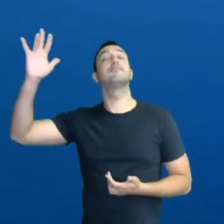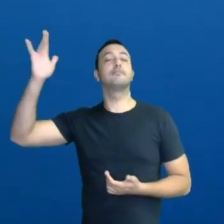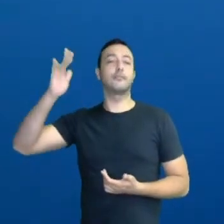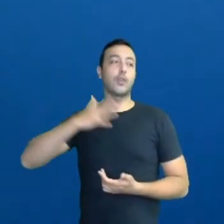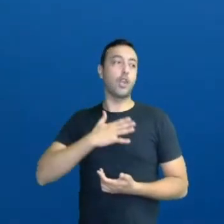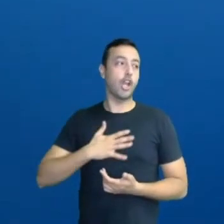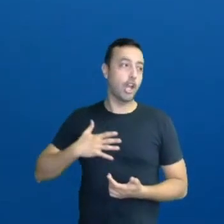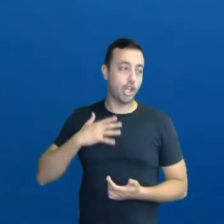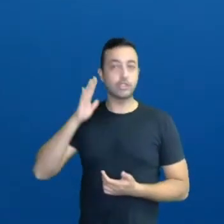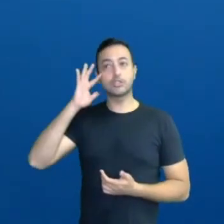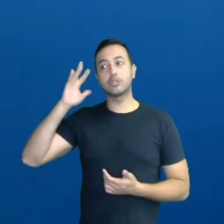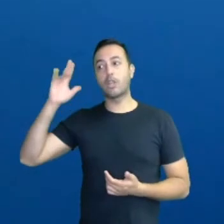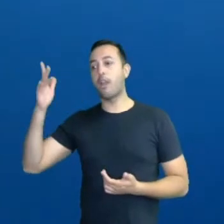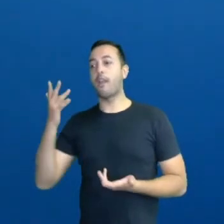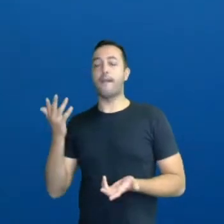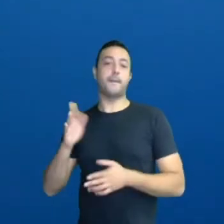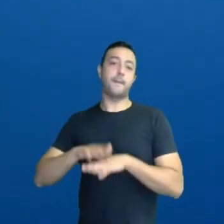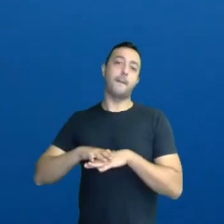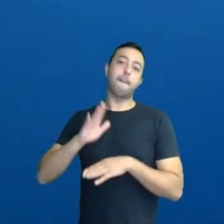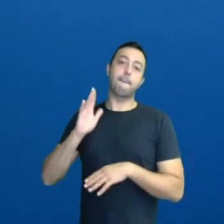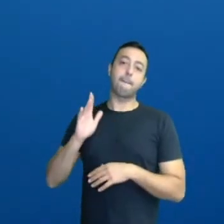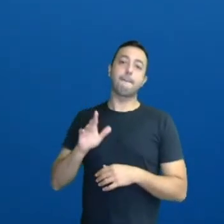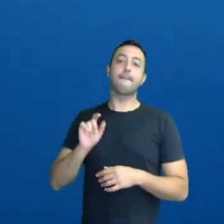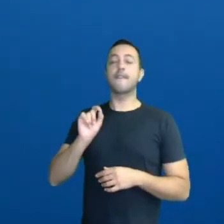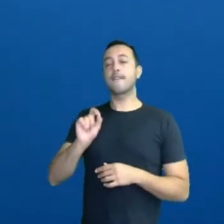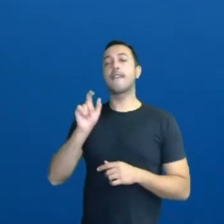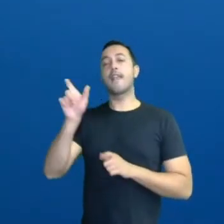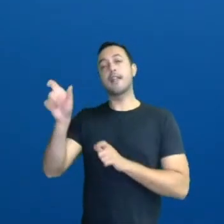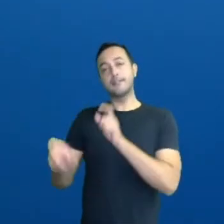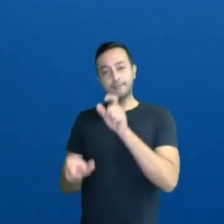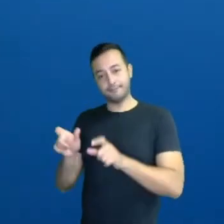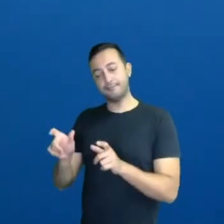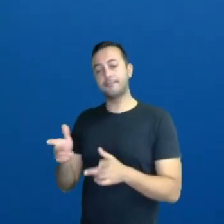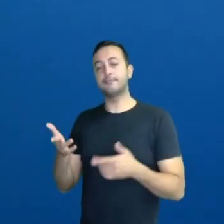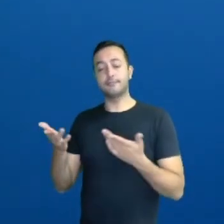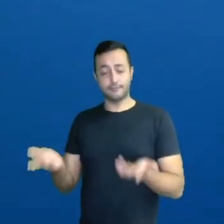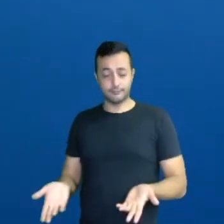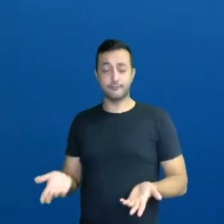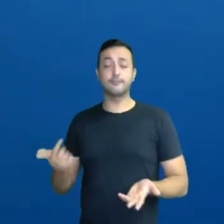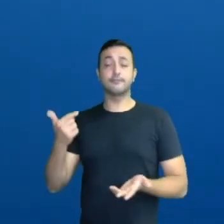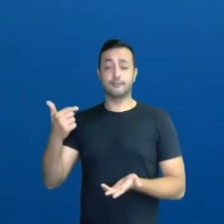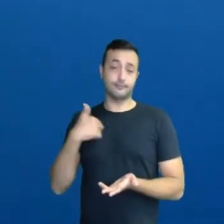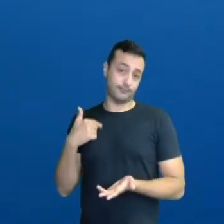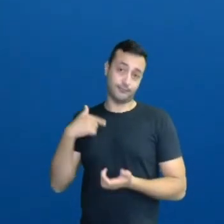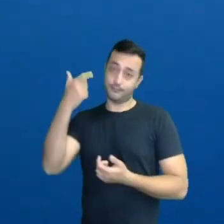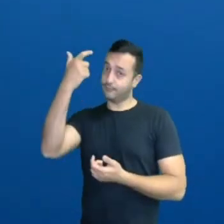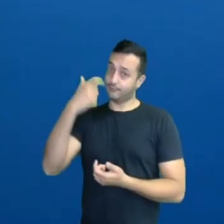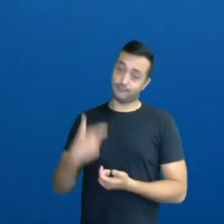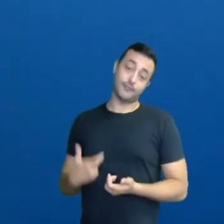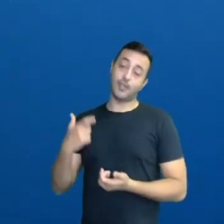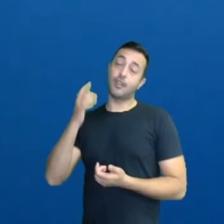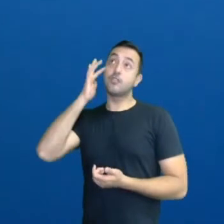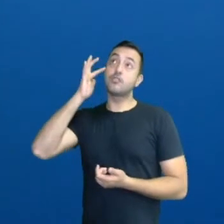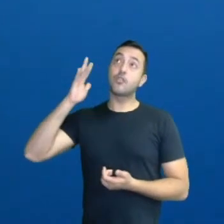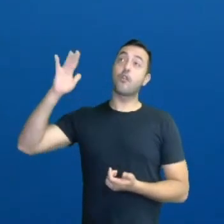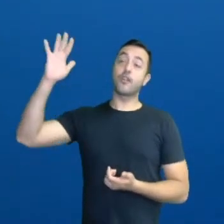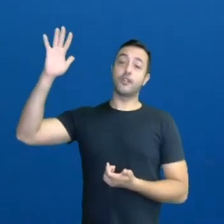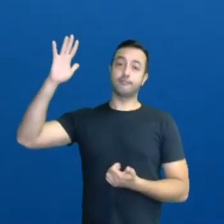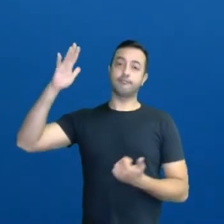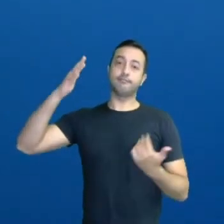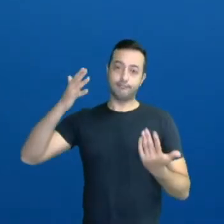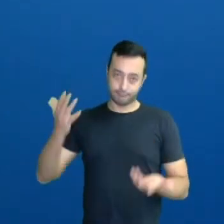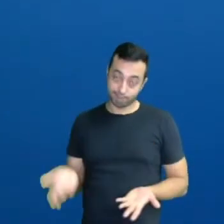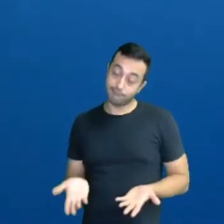Eu gosto de sonhar, eu viajo bastante. Essa é uma personalidade minha. Eu tenho, ó, uma personalidade de ser sonhadora,